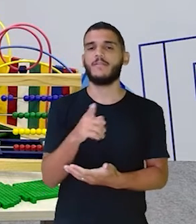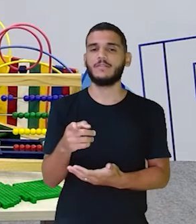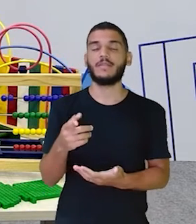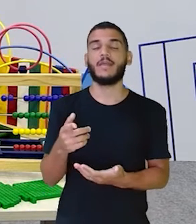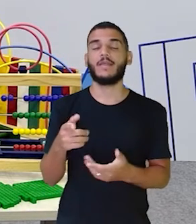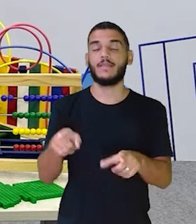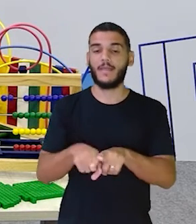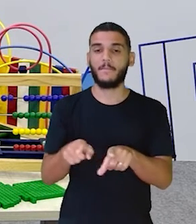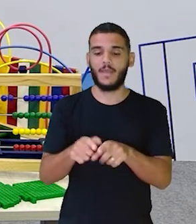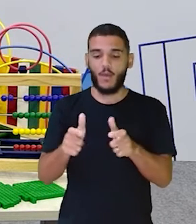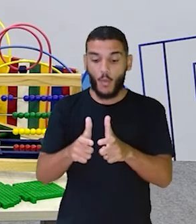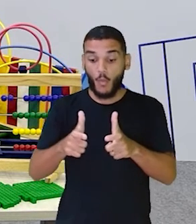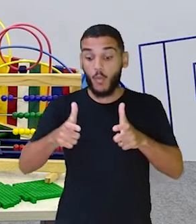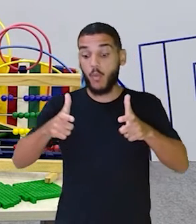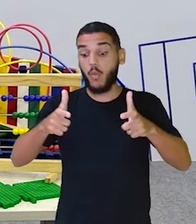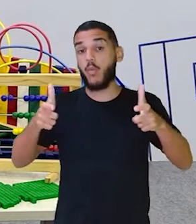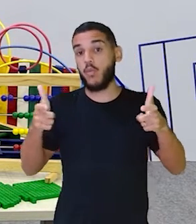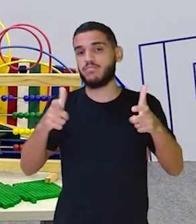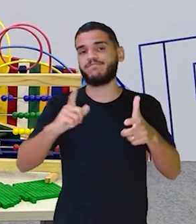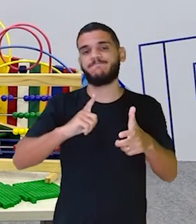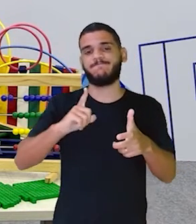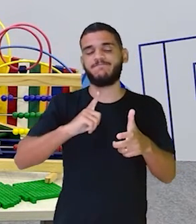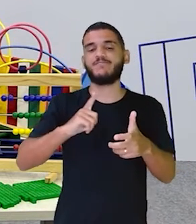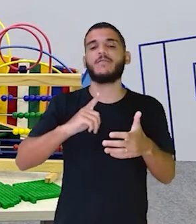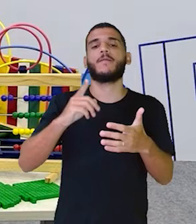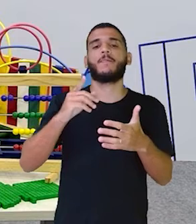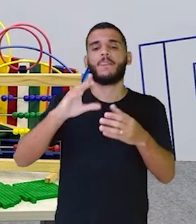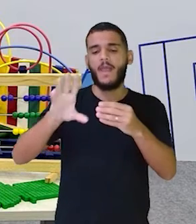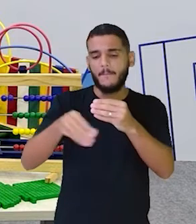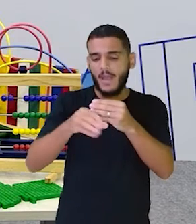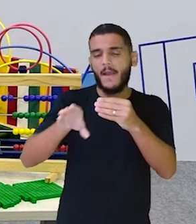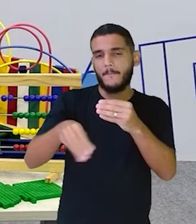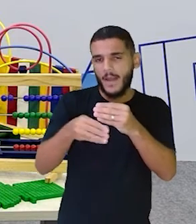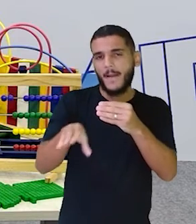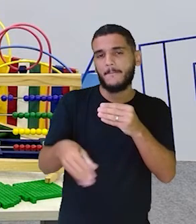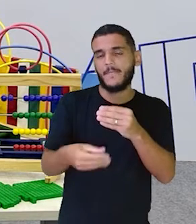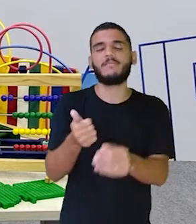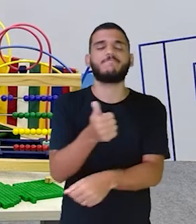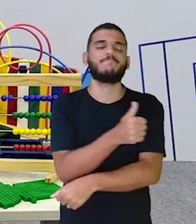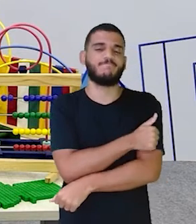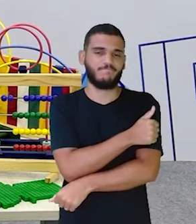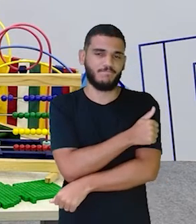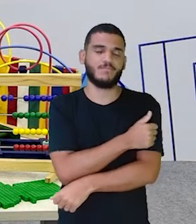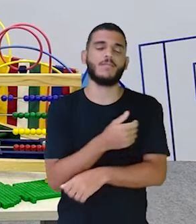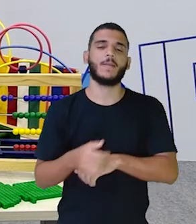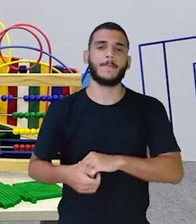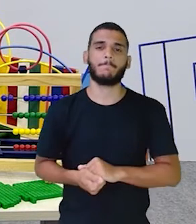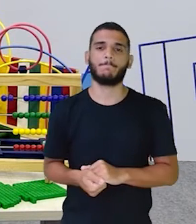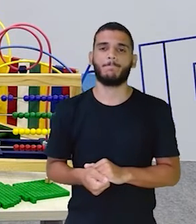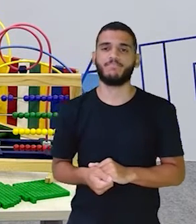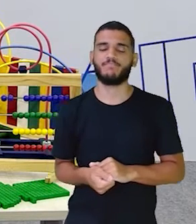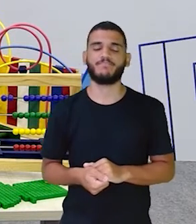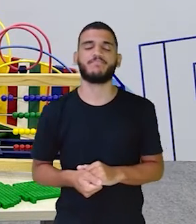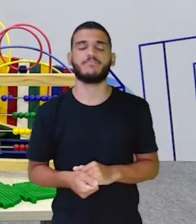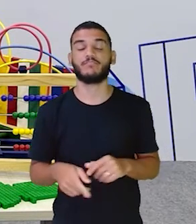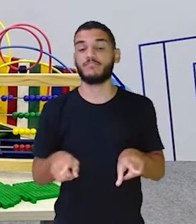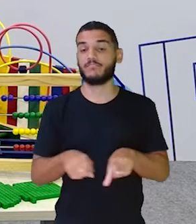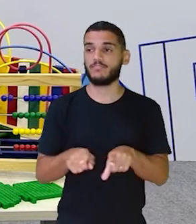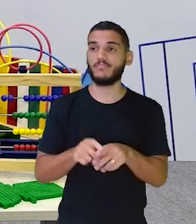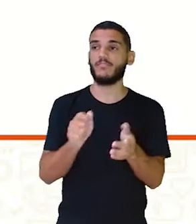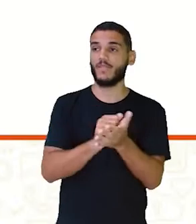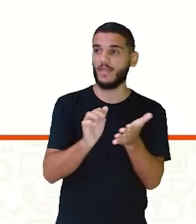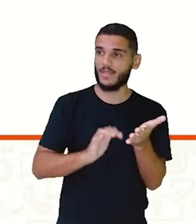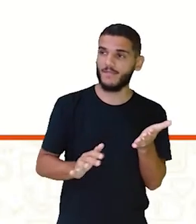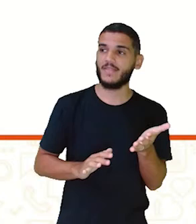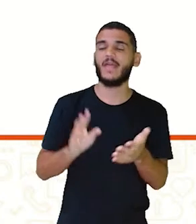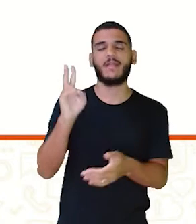ainda ampliar com aquele estudante que você está aí participando na sala de aula. Outra atividade